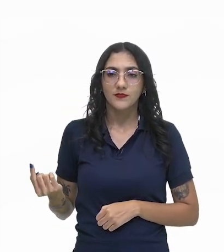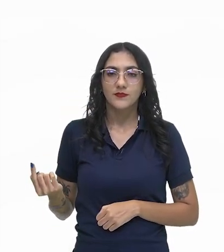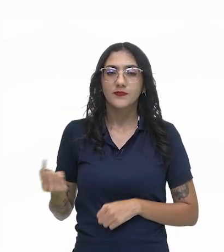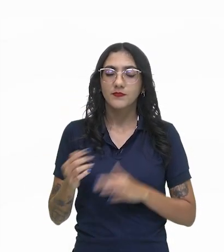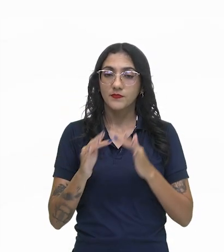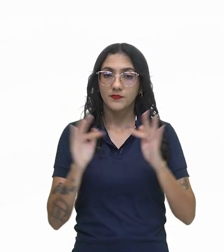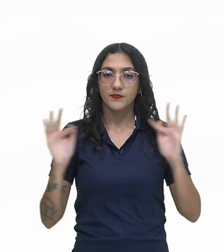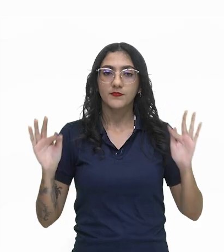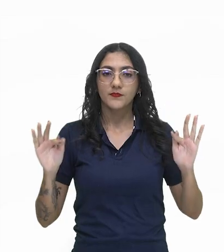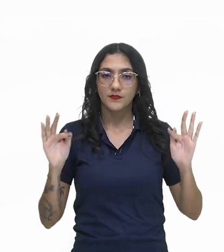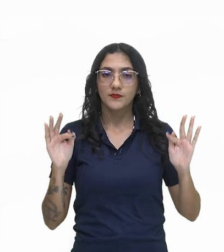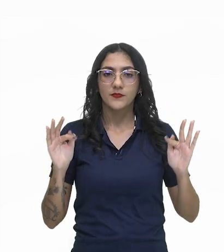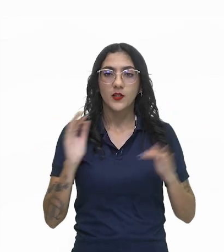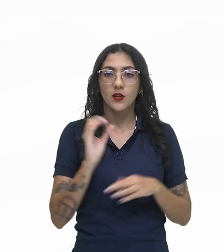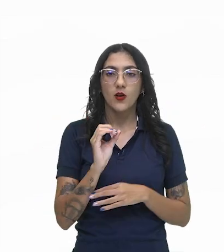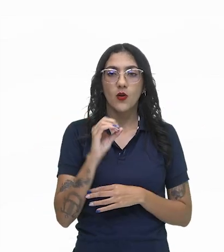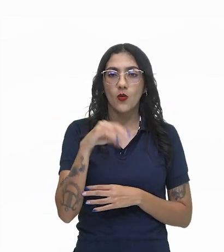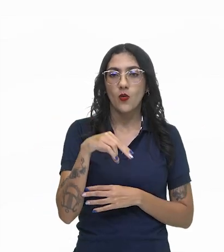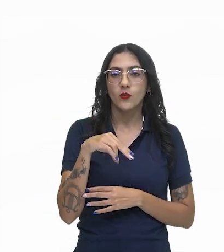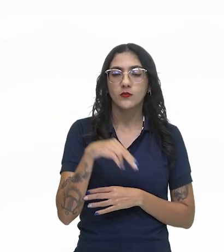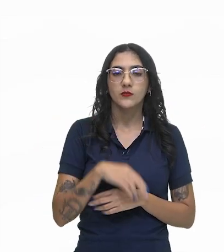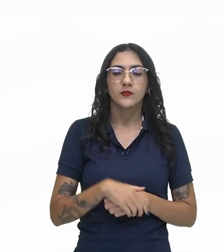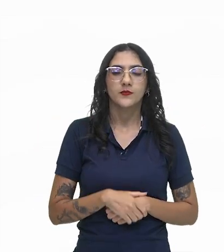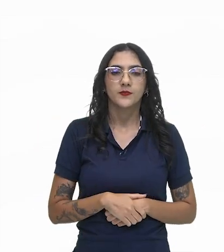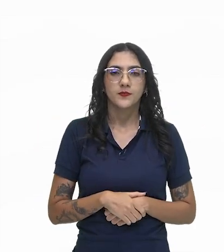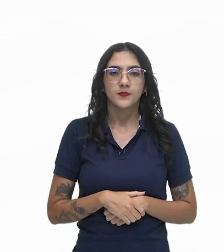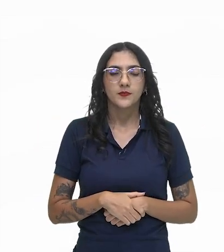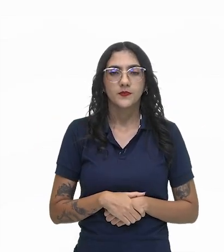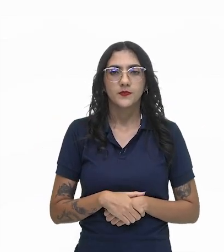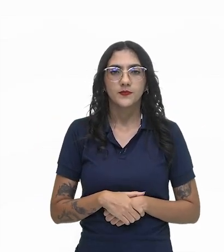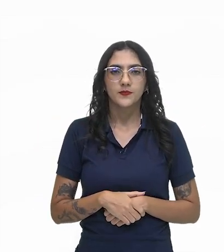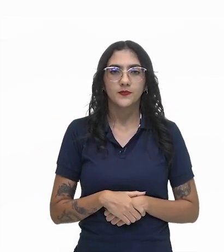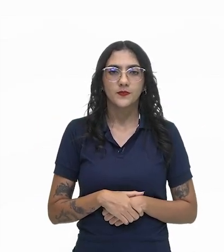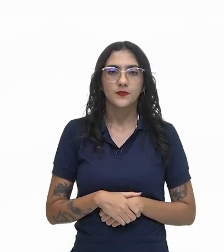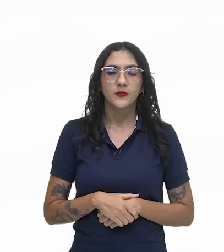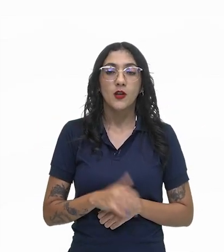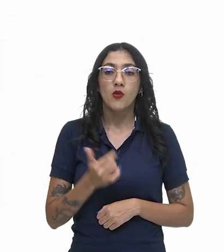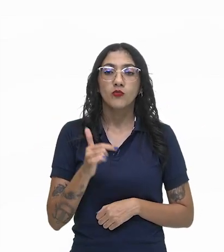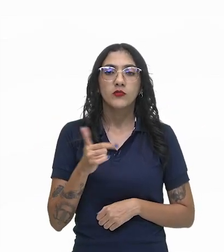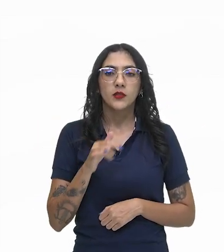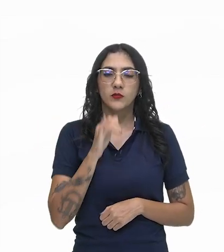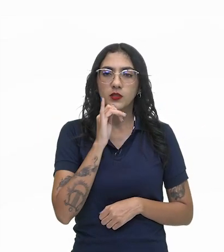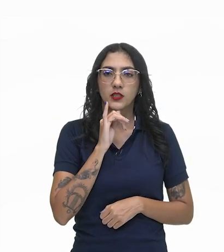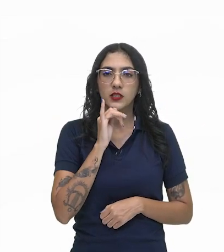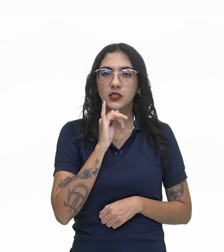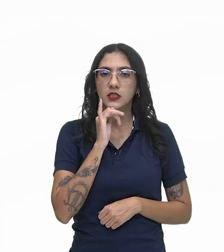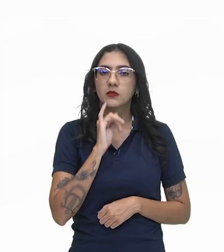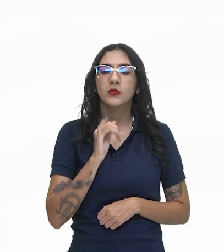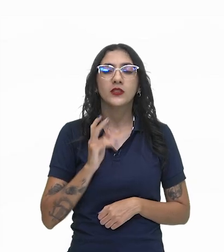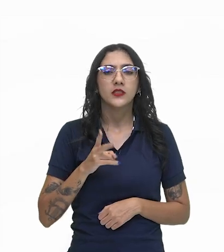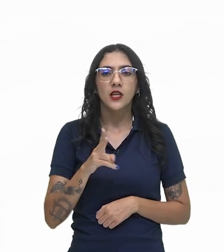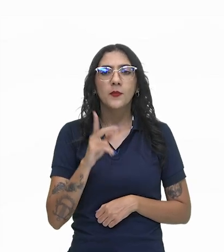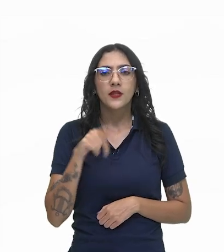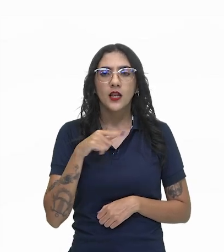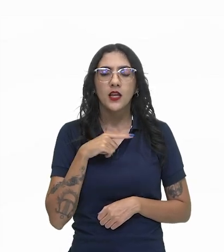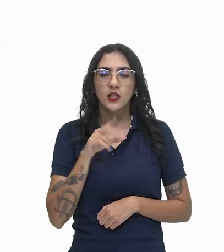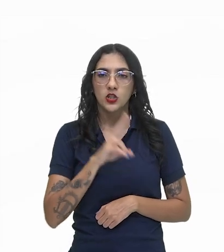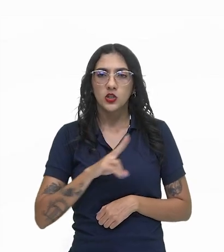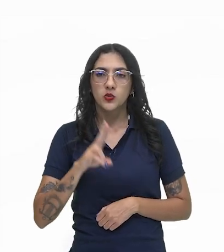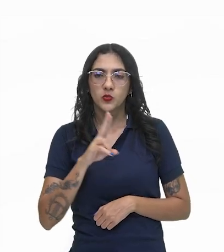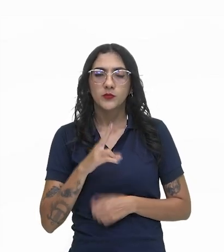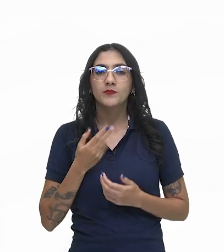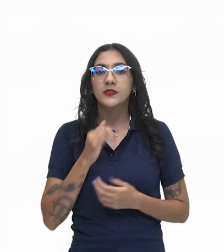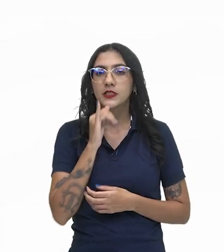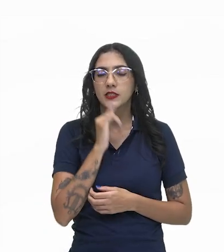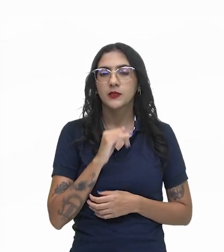shelf, ok? On the shelf. Não necessariamente vai estar nessa posição, porque se eu